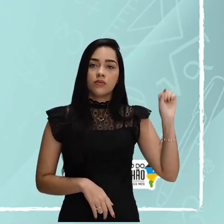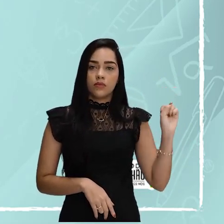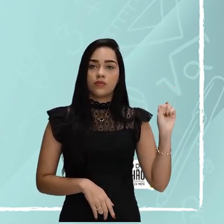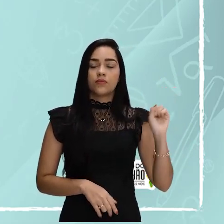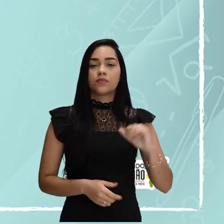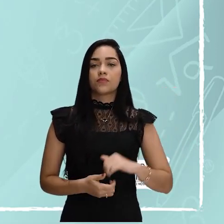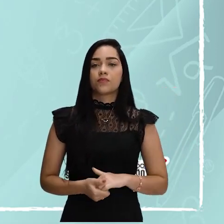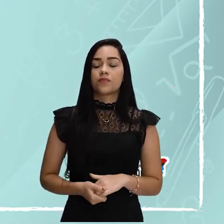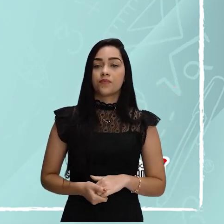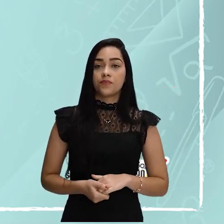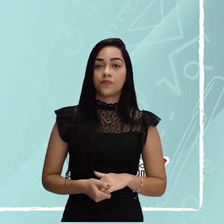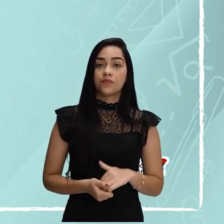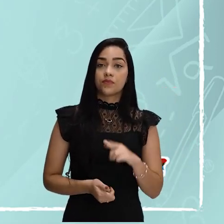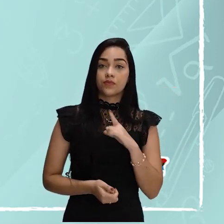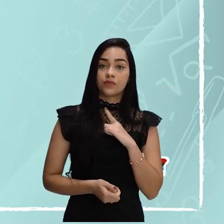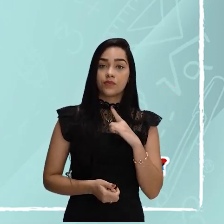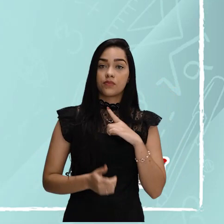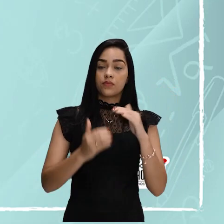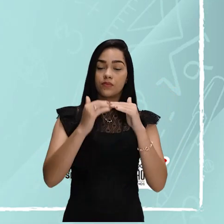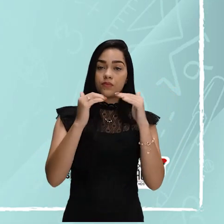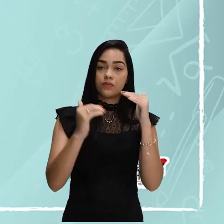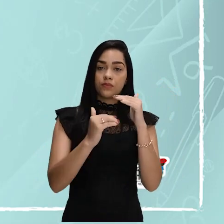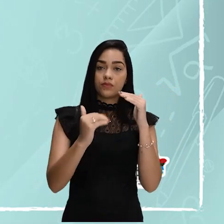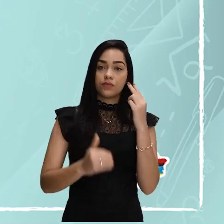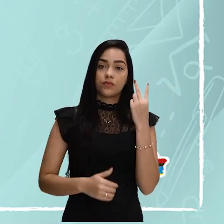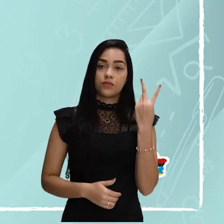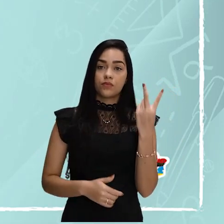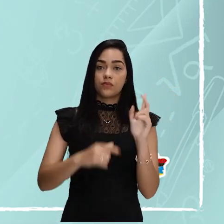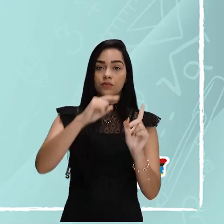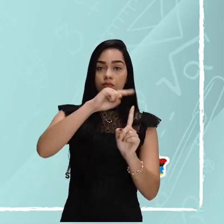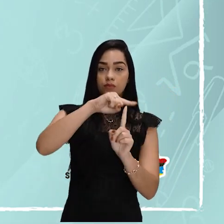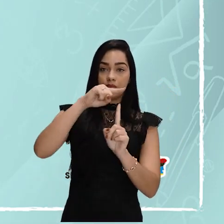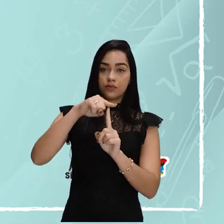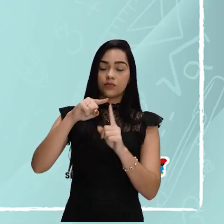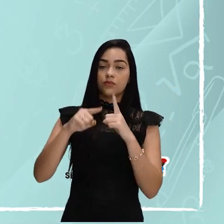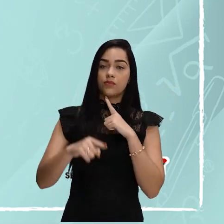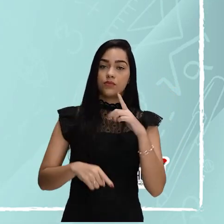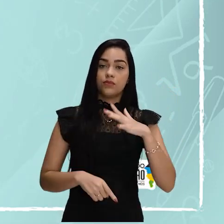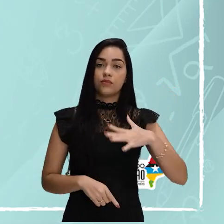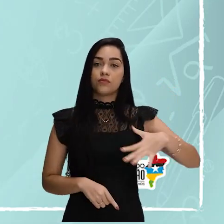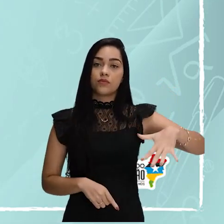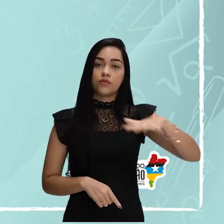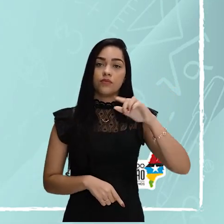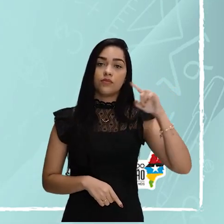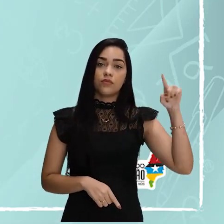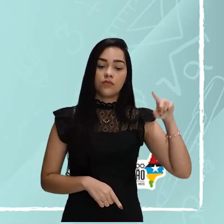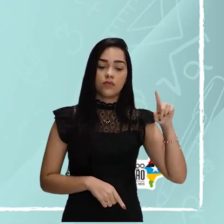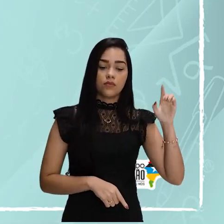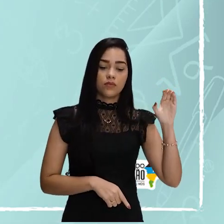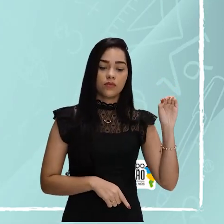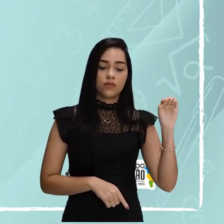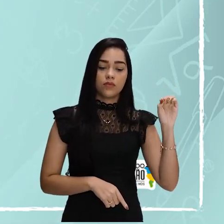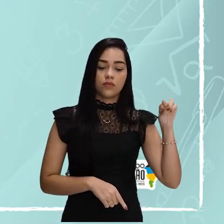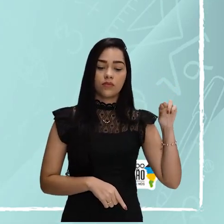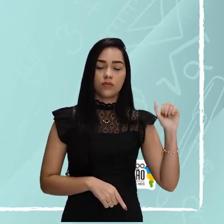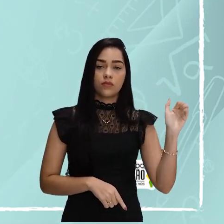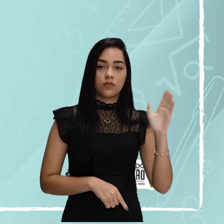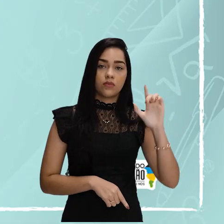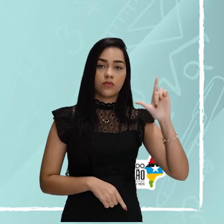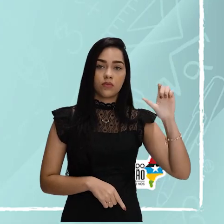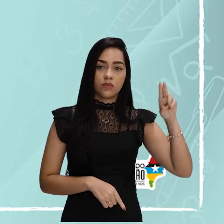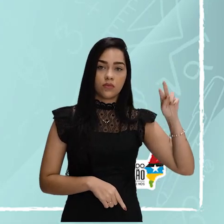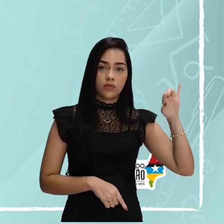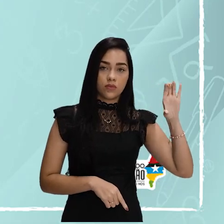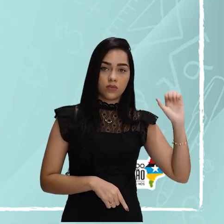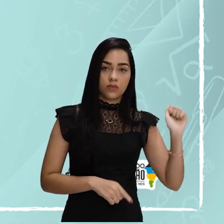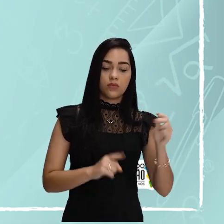de água doce, ele é classificado em 2 tipos. Eu tenho ambiente de zona lêntica e ambiente de